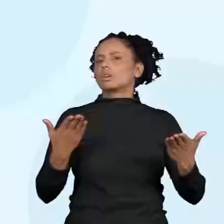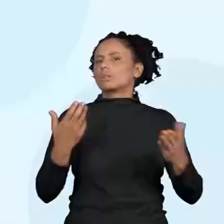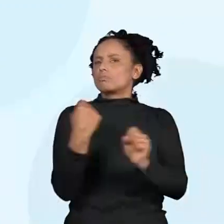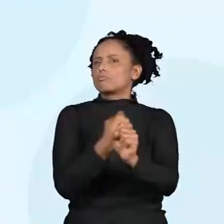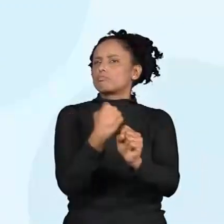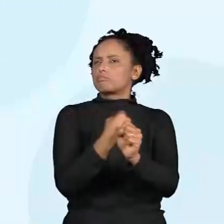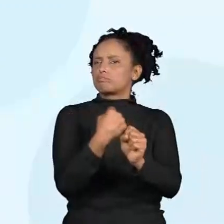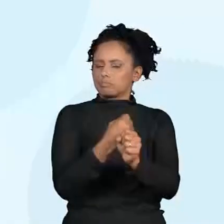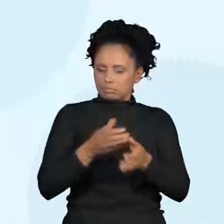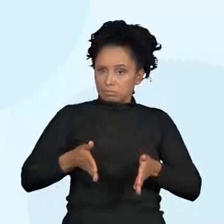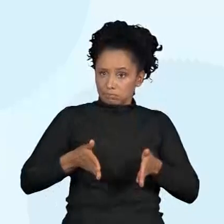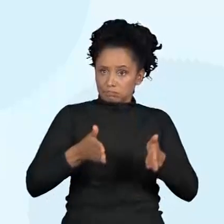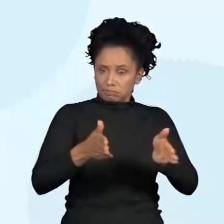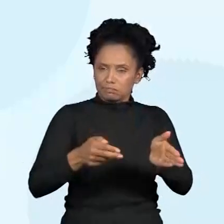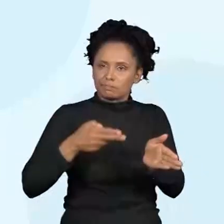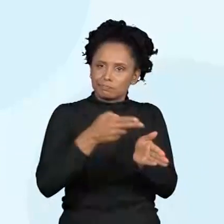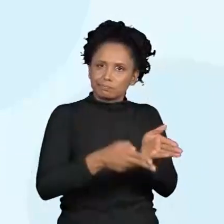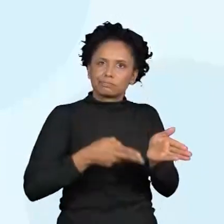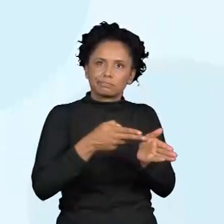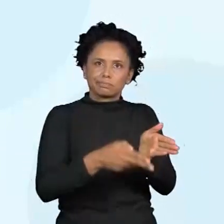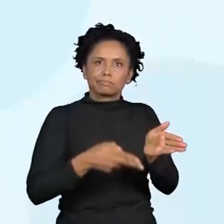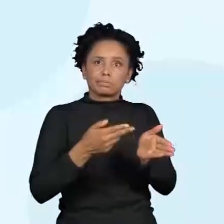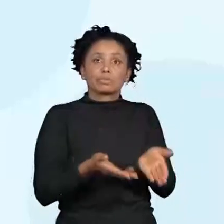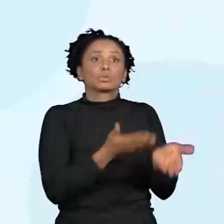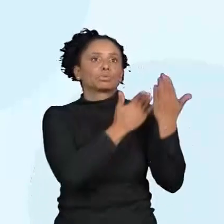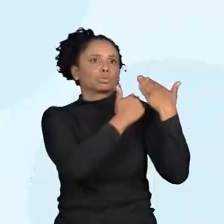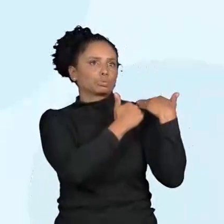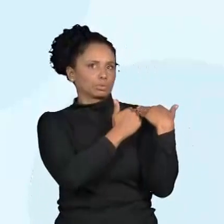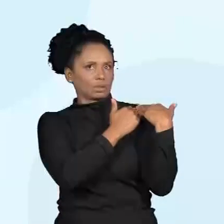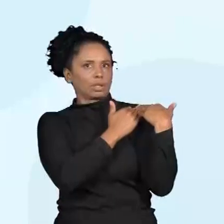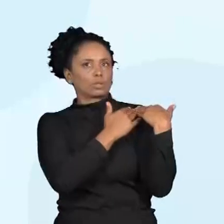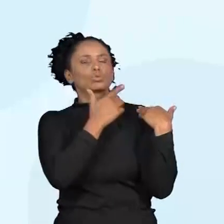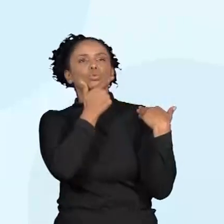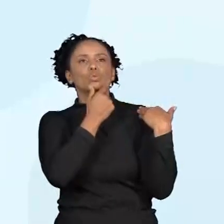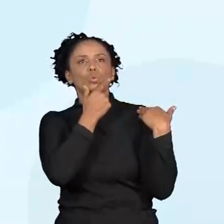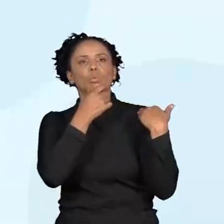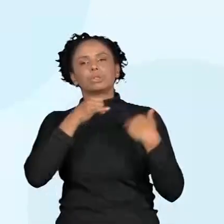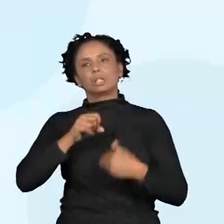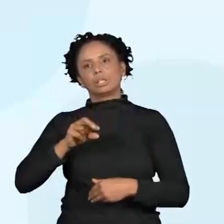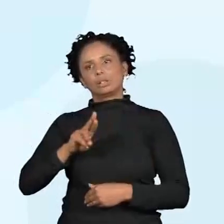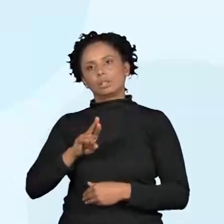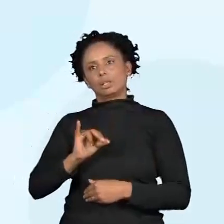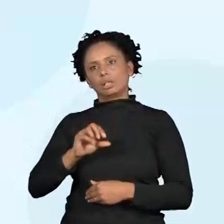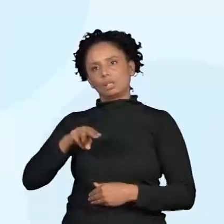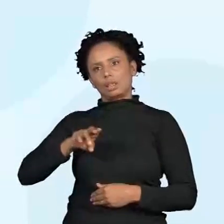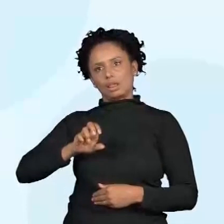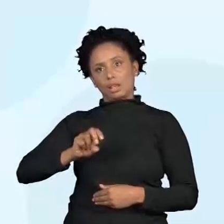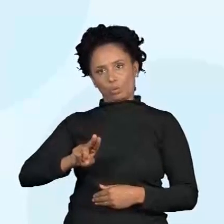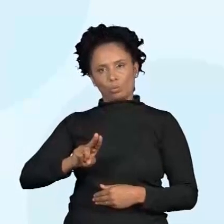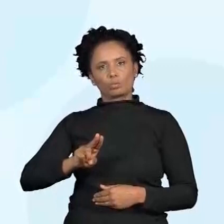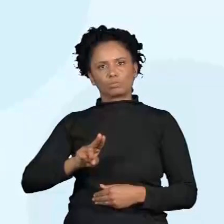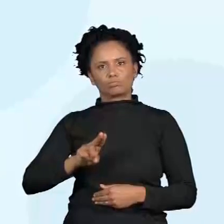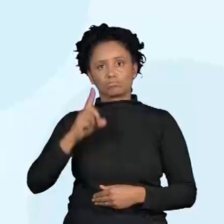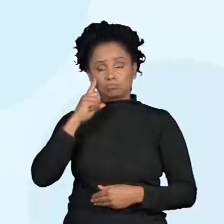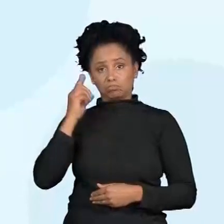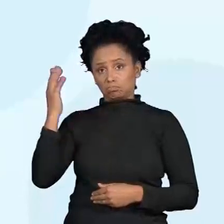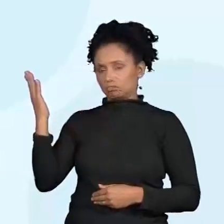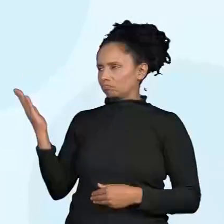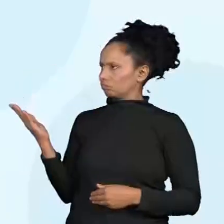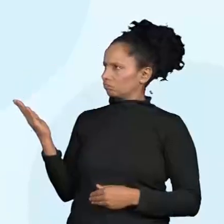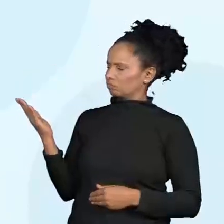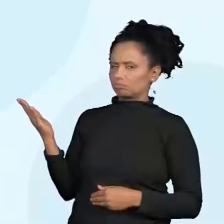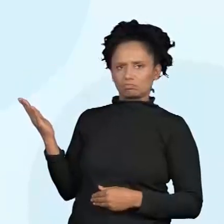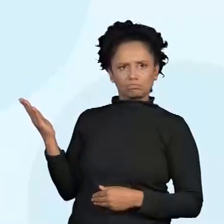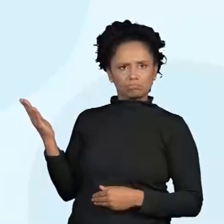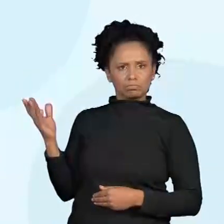incumbiu o empresário Irineu Evangelista de Souza, o Barão de Mauá. Então, a gente já sabe aqui que o Irineu Evangelista de